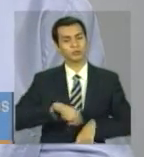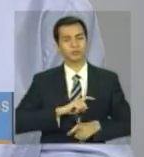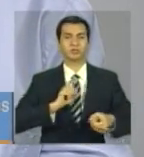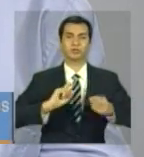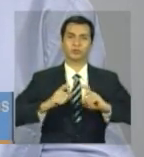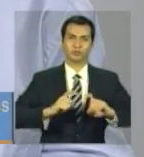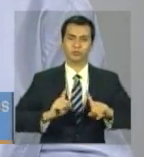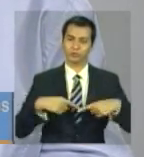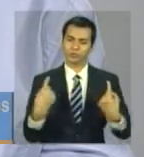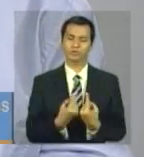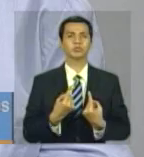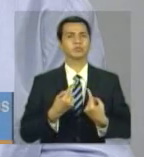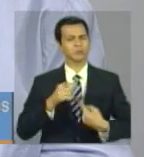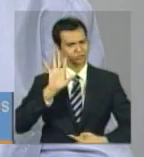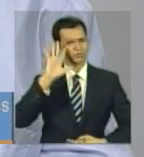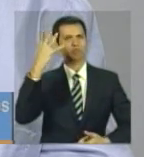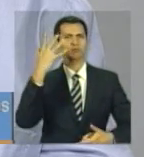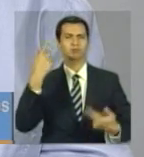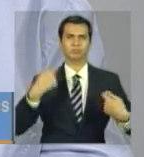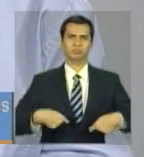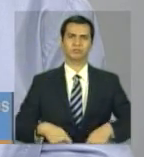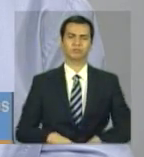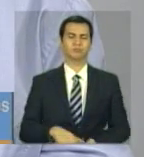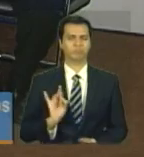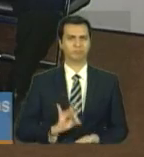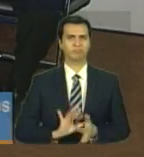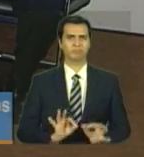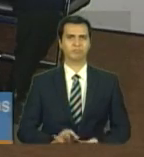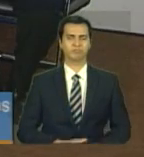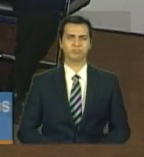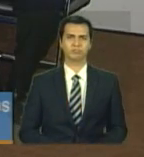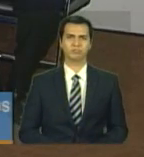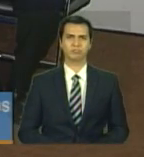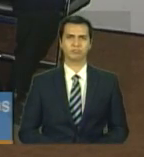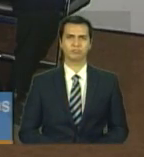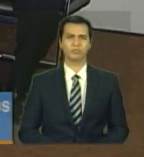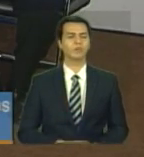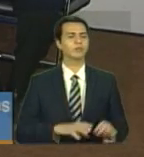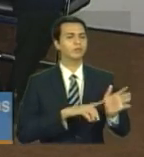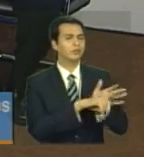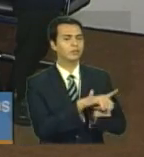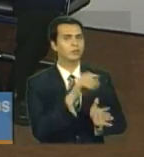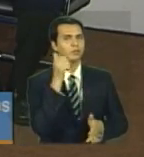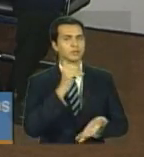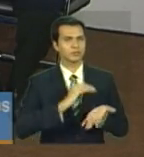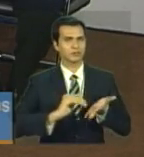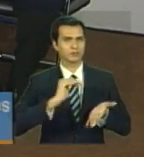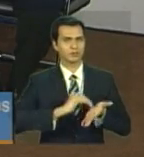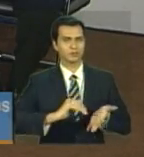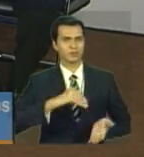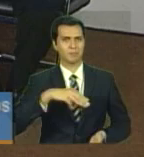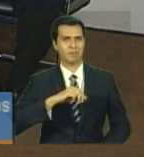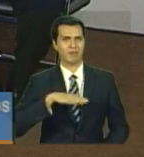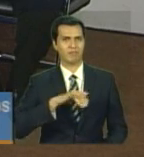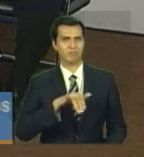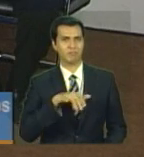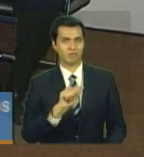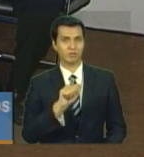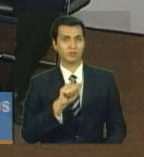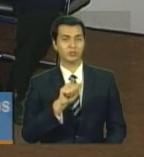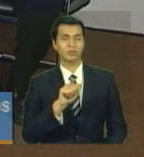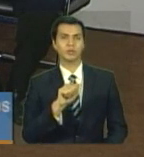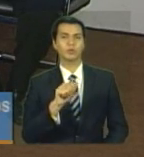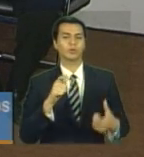resolver essa questão, com certeza. Secretária, não fala de onde exatamente